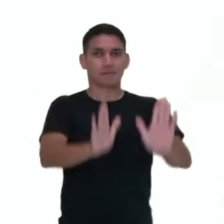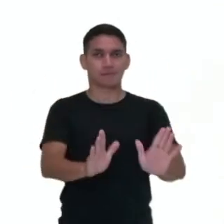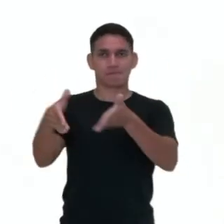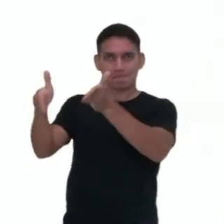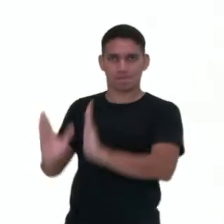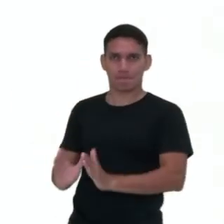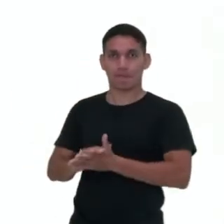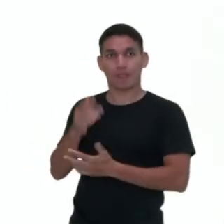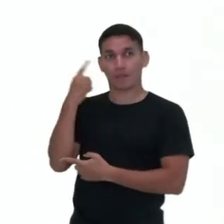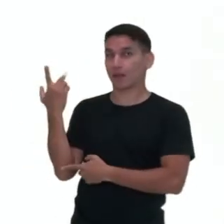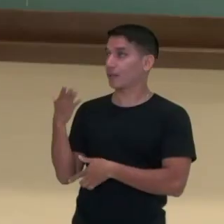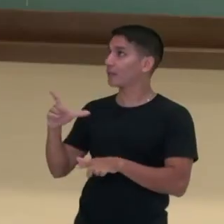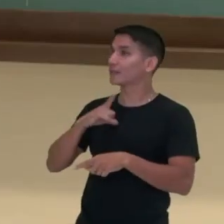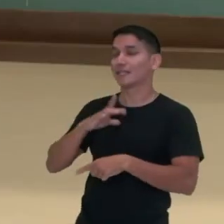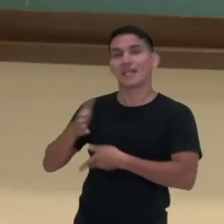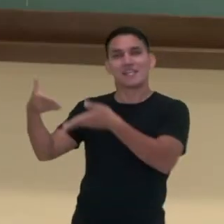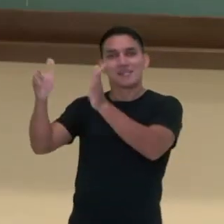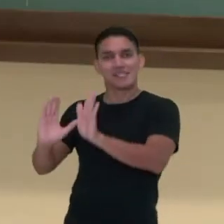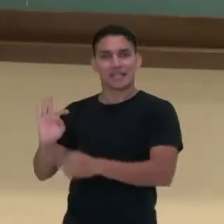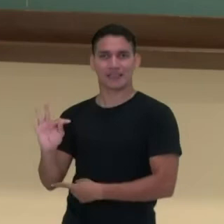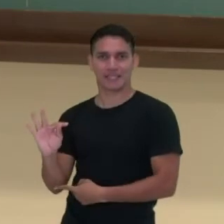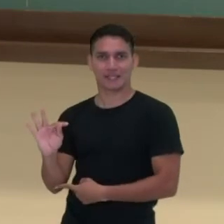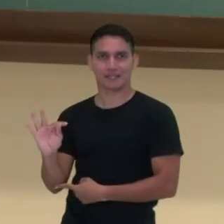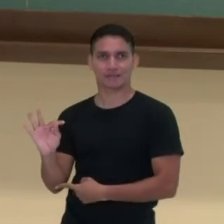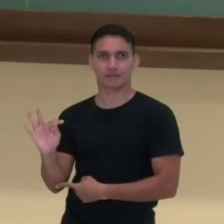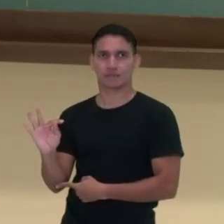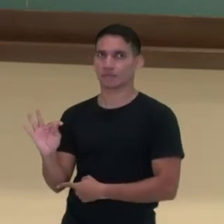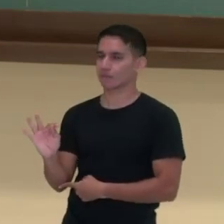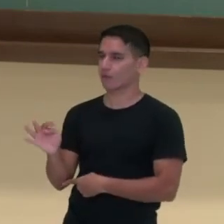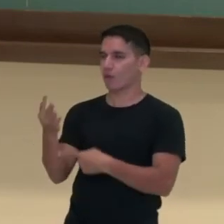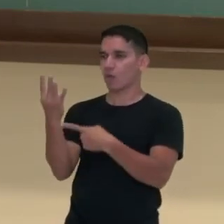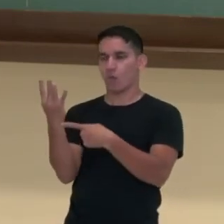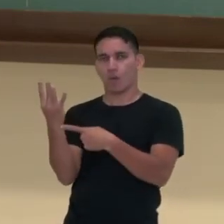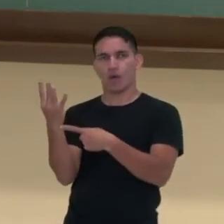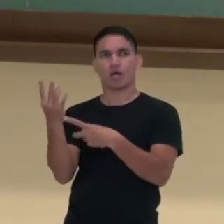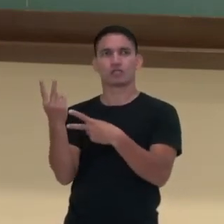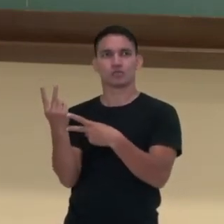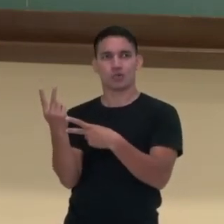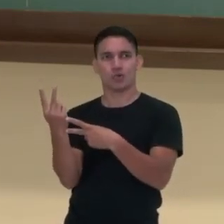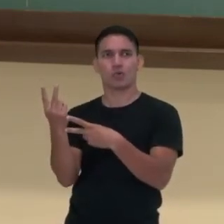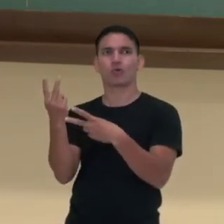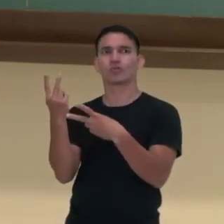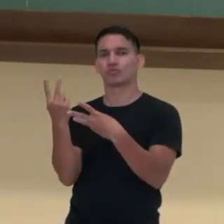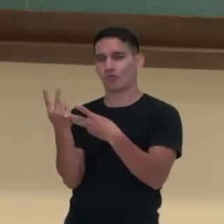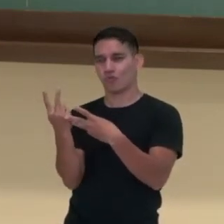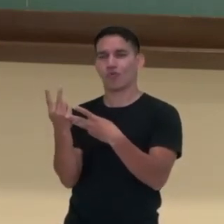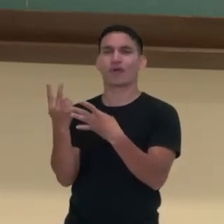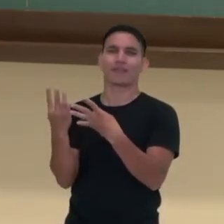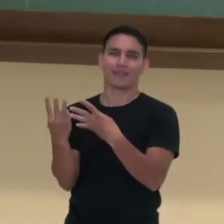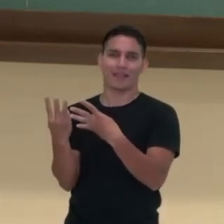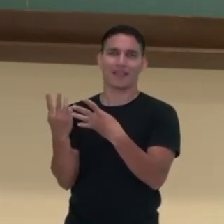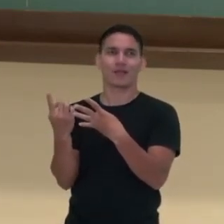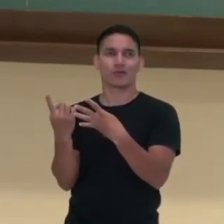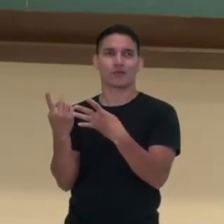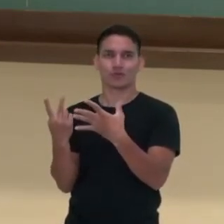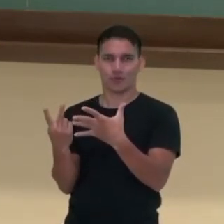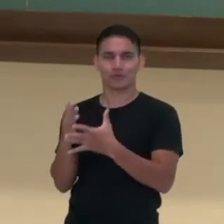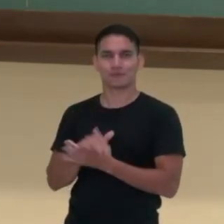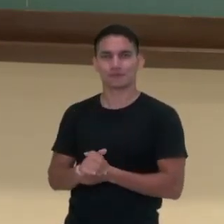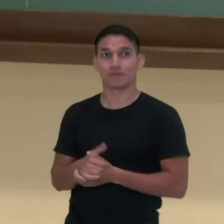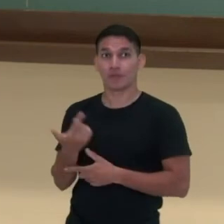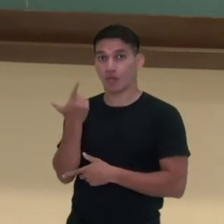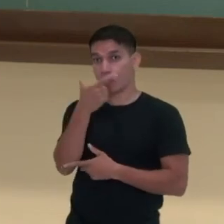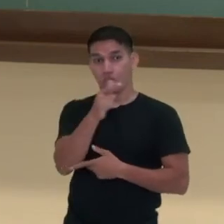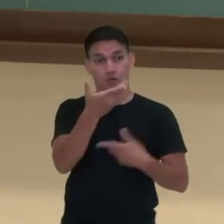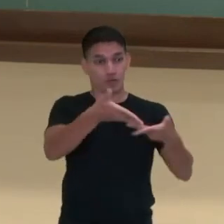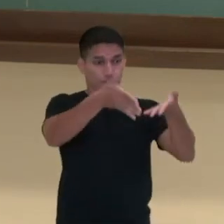aqui a minha matriz T. 4, 2, 2, 3, 1, 2. A outra matriz